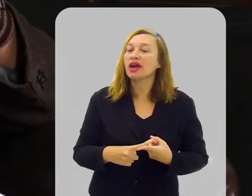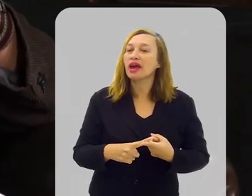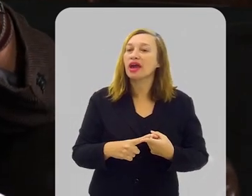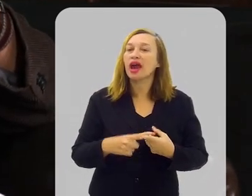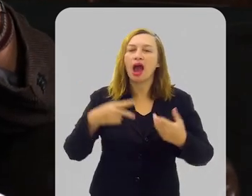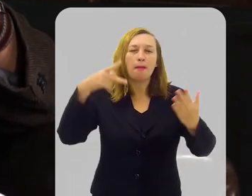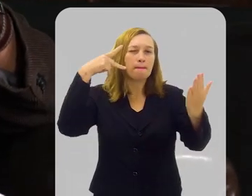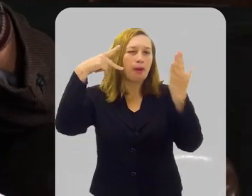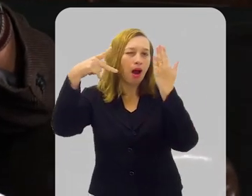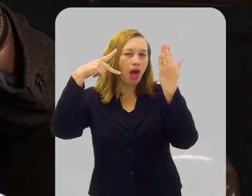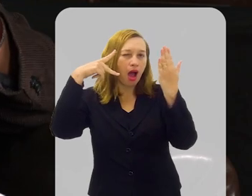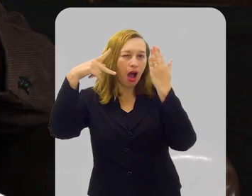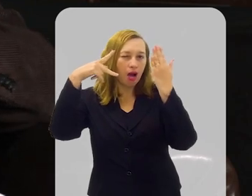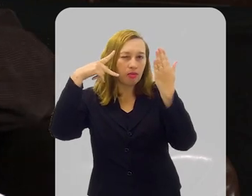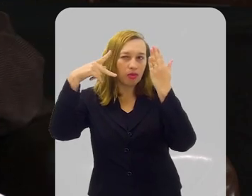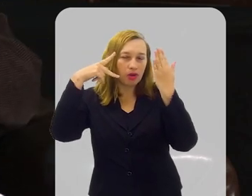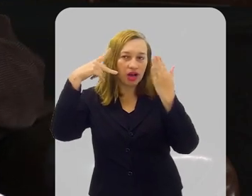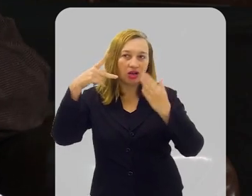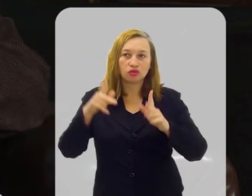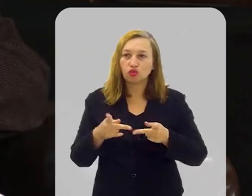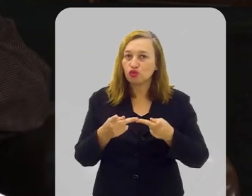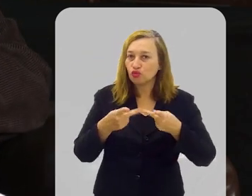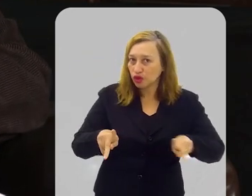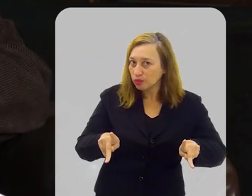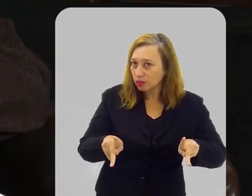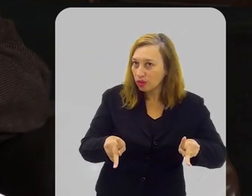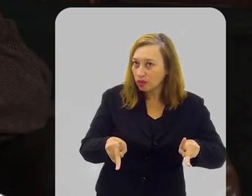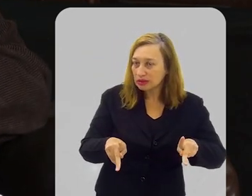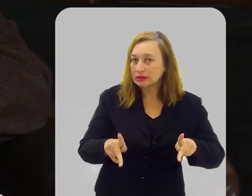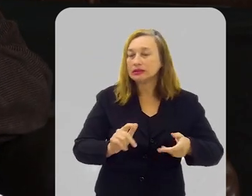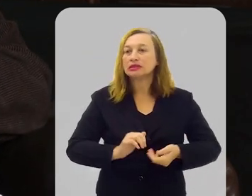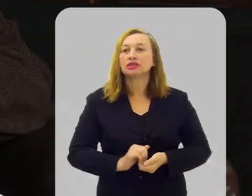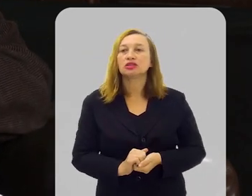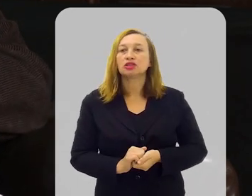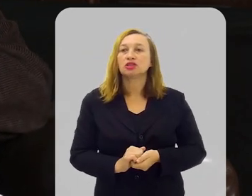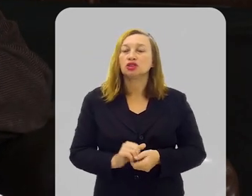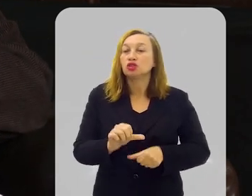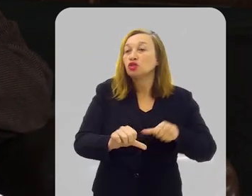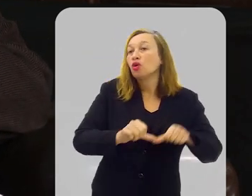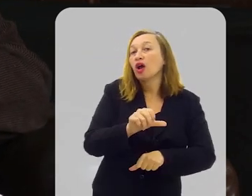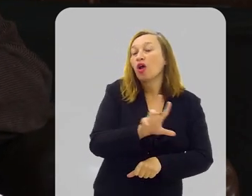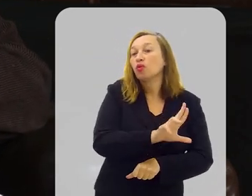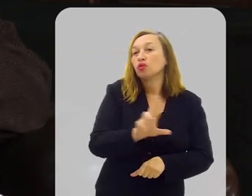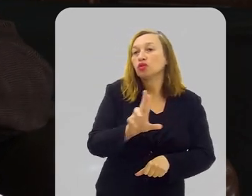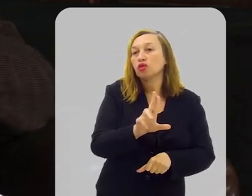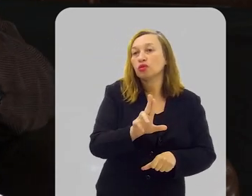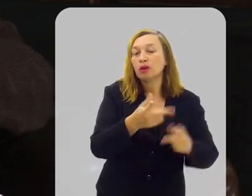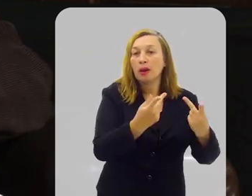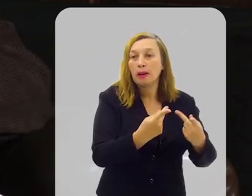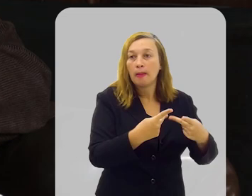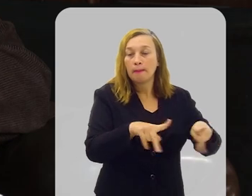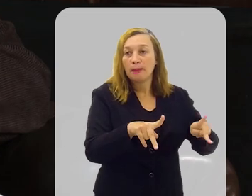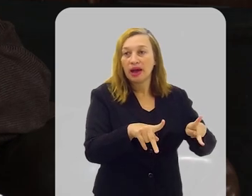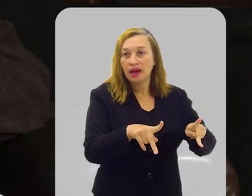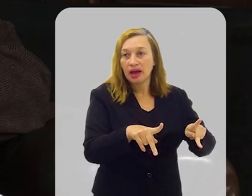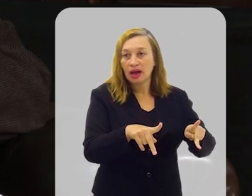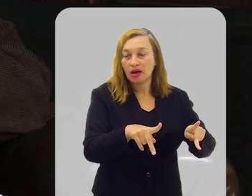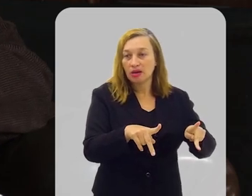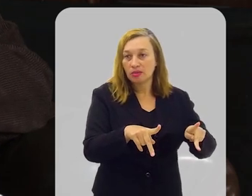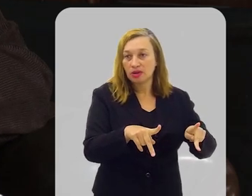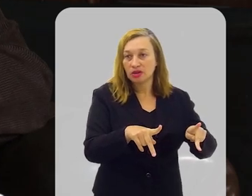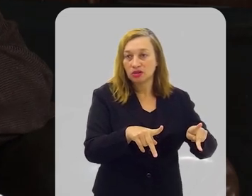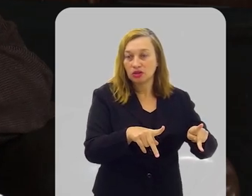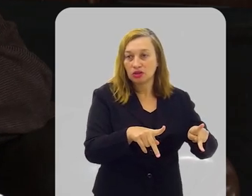a parábola do filho pródigo, ela deveria trocar o nome de filho pródigo para a parábola do Deus é